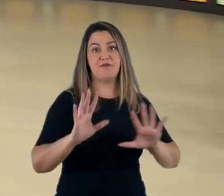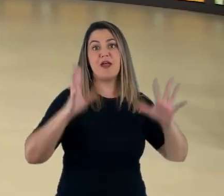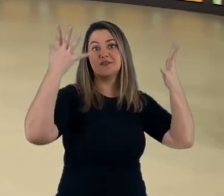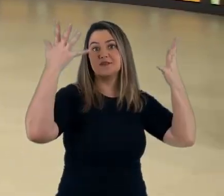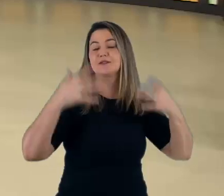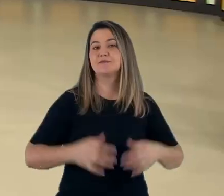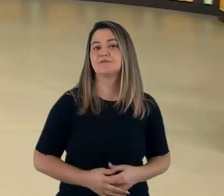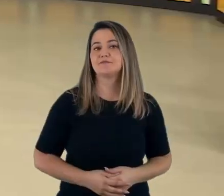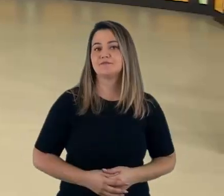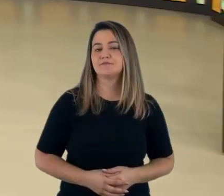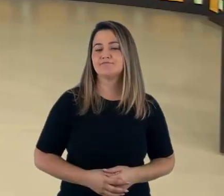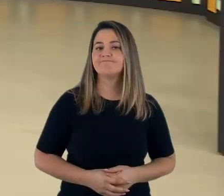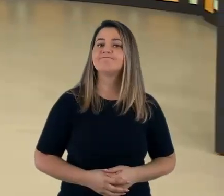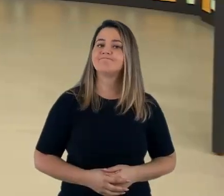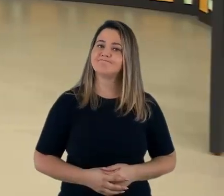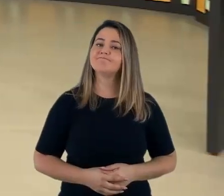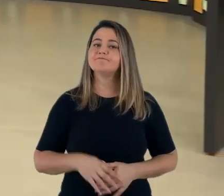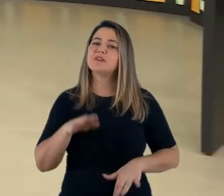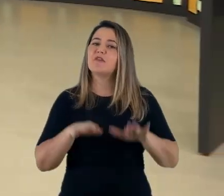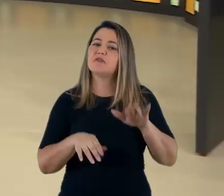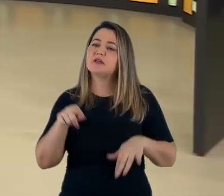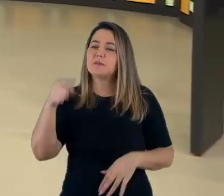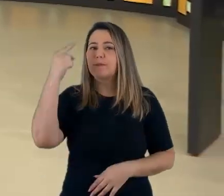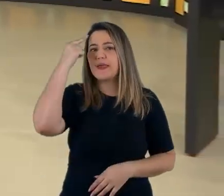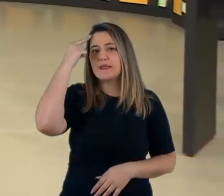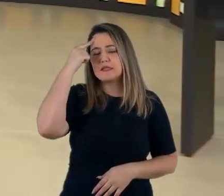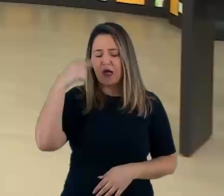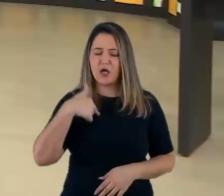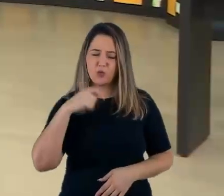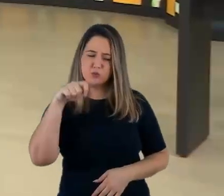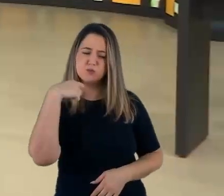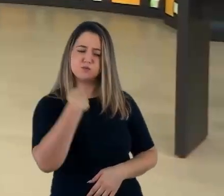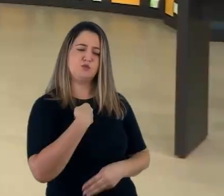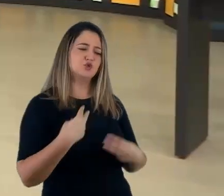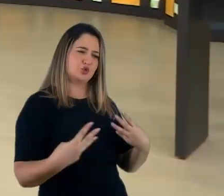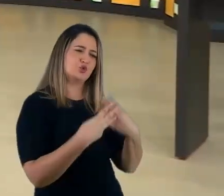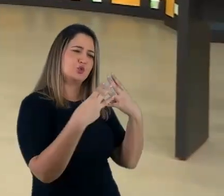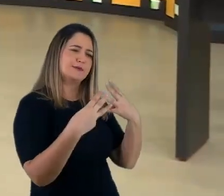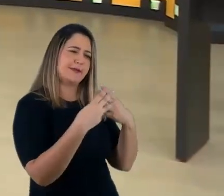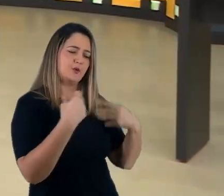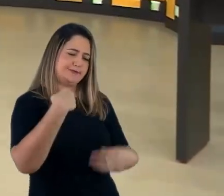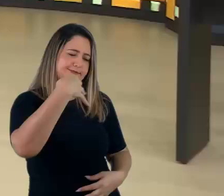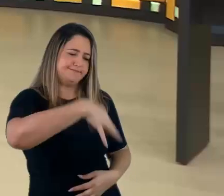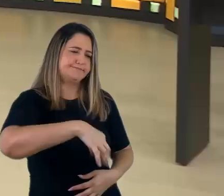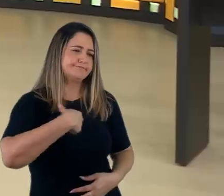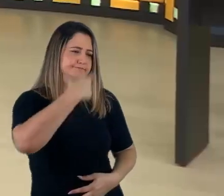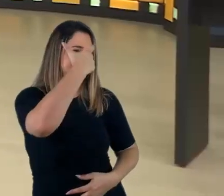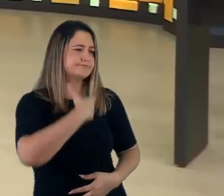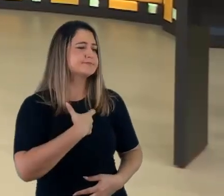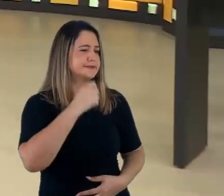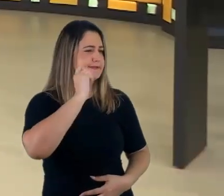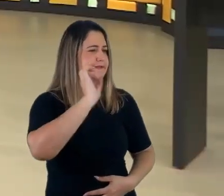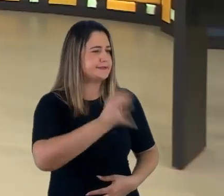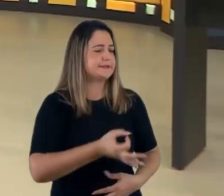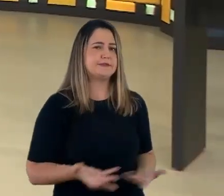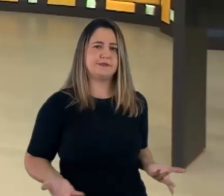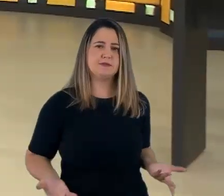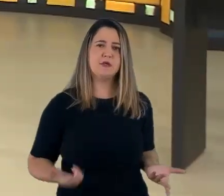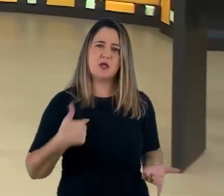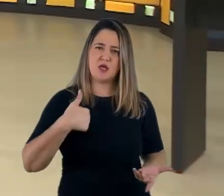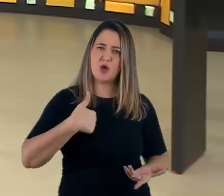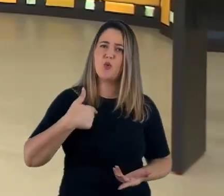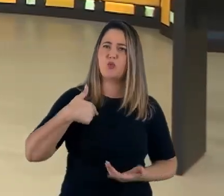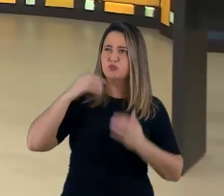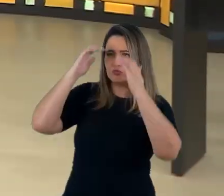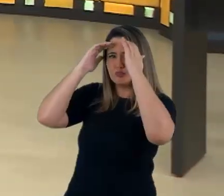não negaram que eram judeus, não negaram a sua ancestralidade religiosa e cultural e a sua